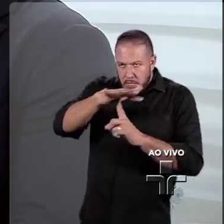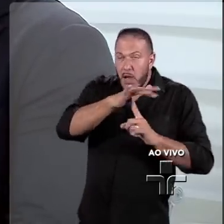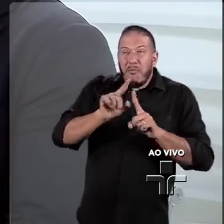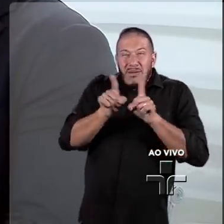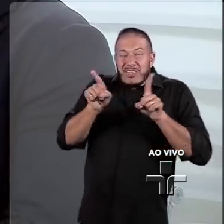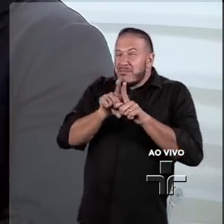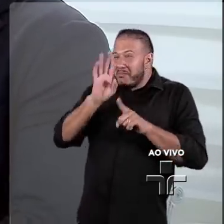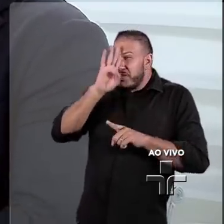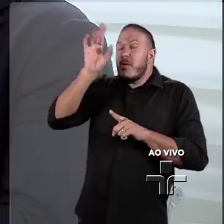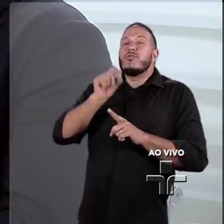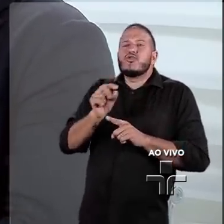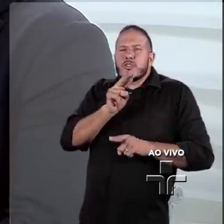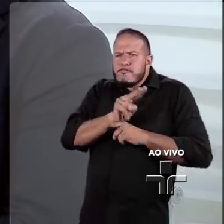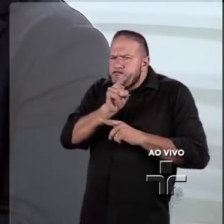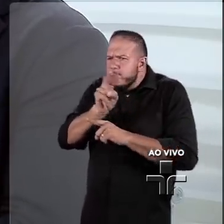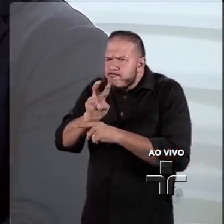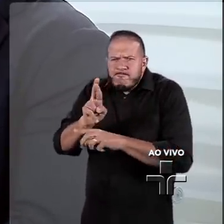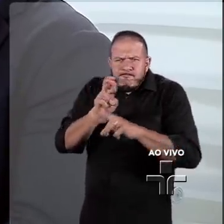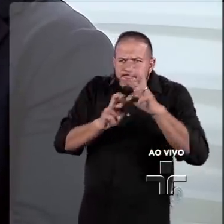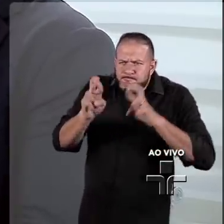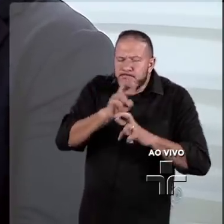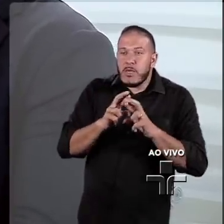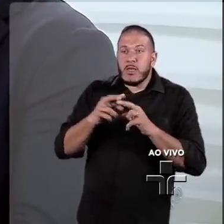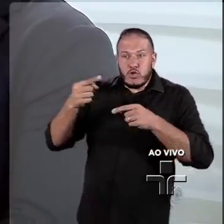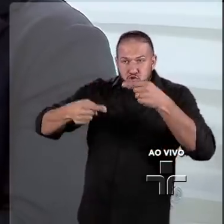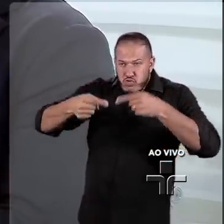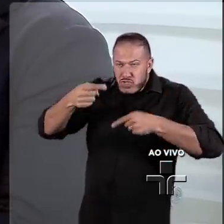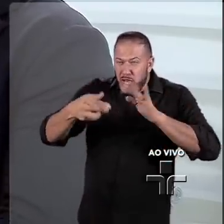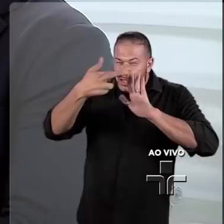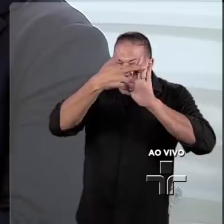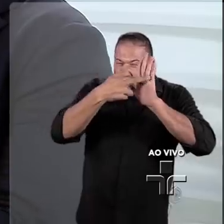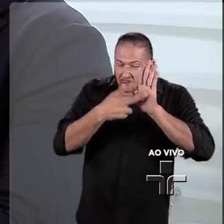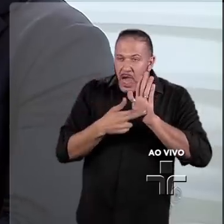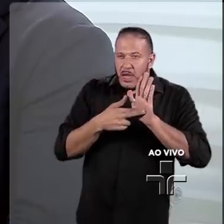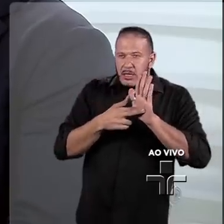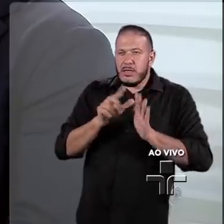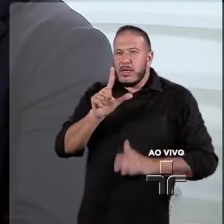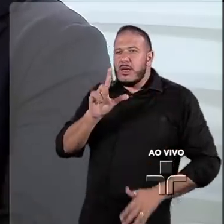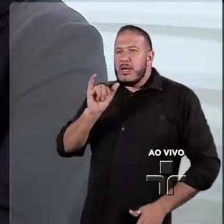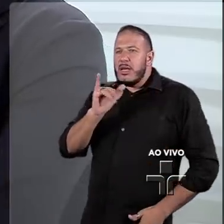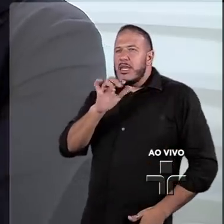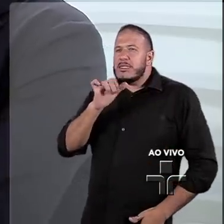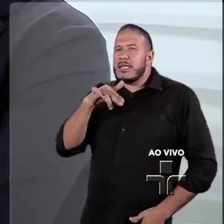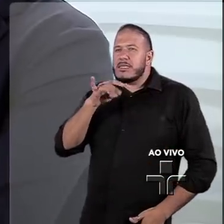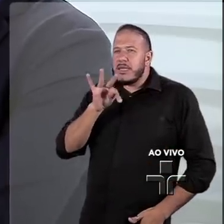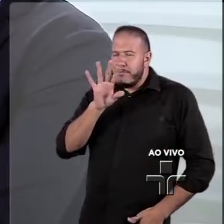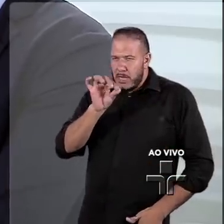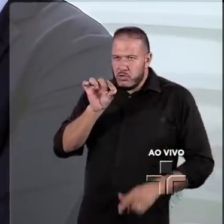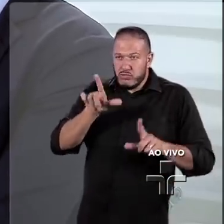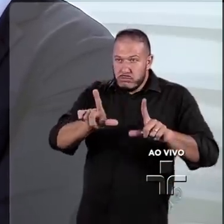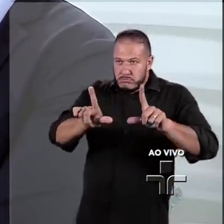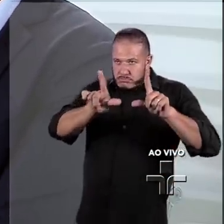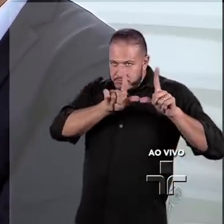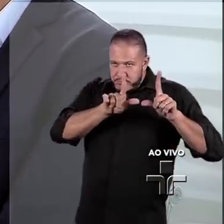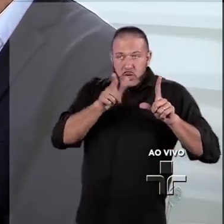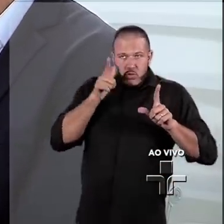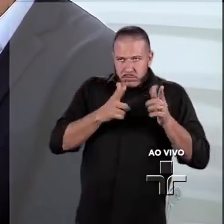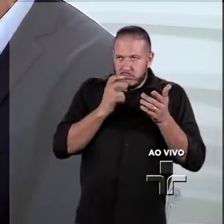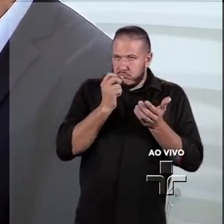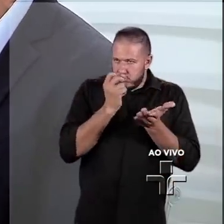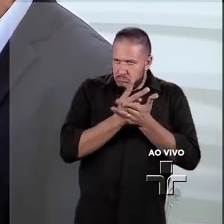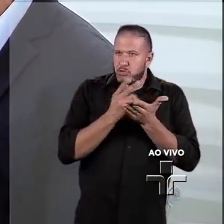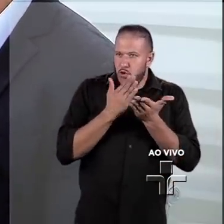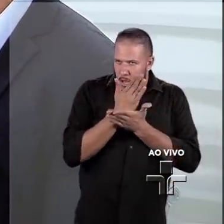Né? Discutir as regras do licenciamento é muito simples. O mais difícil é verificar se